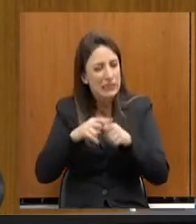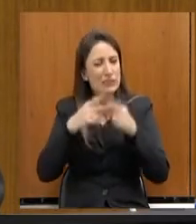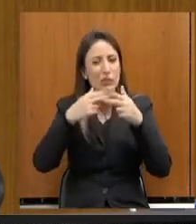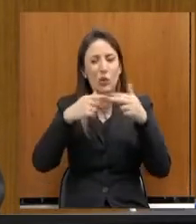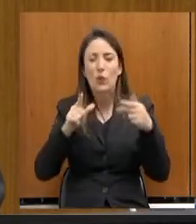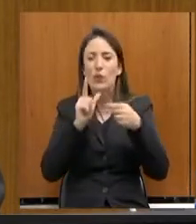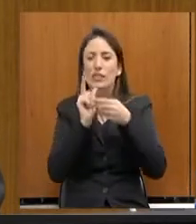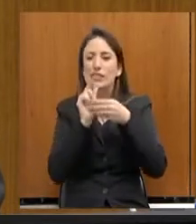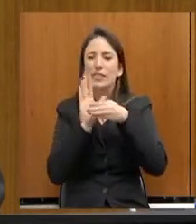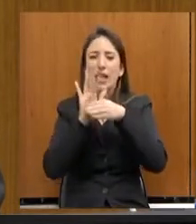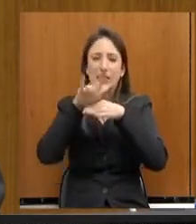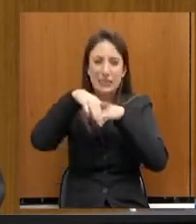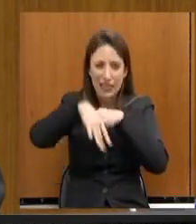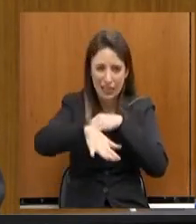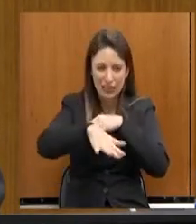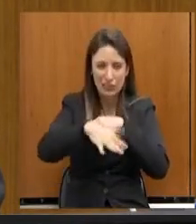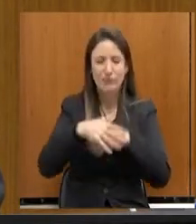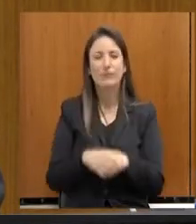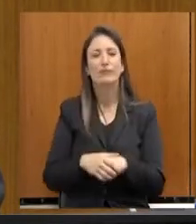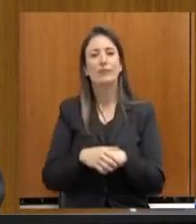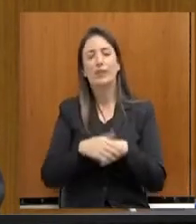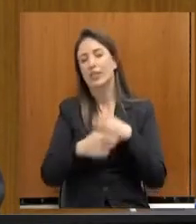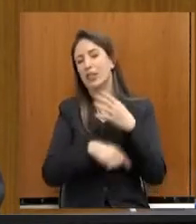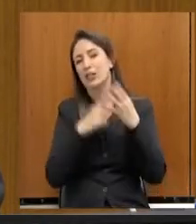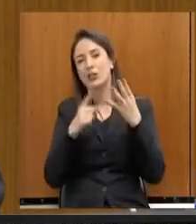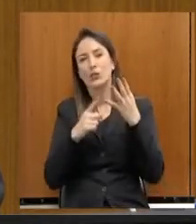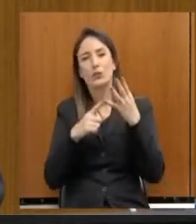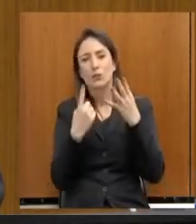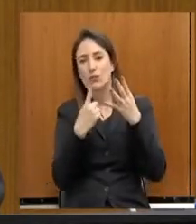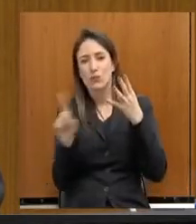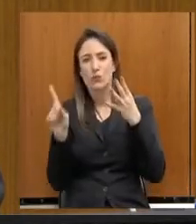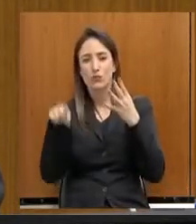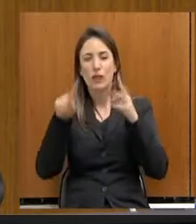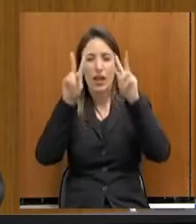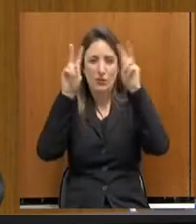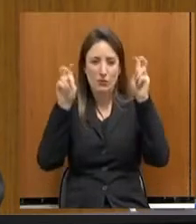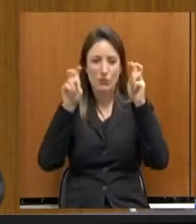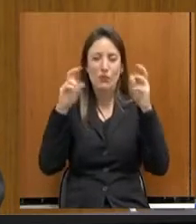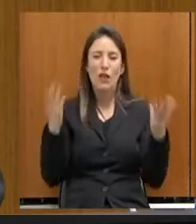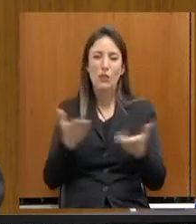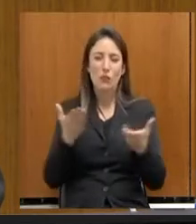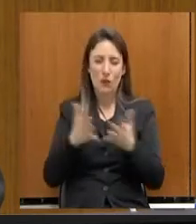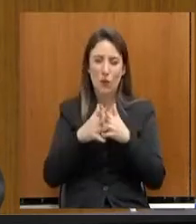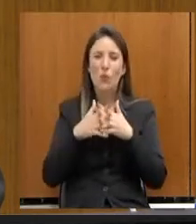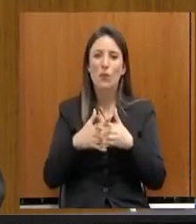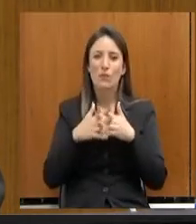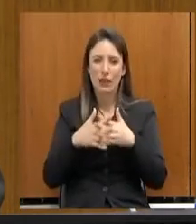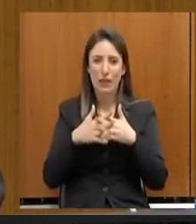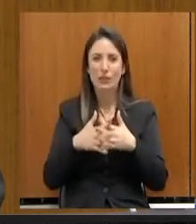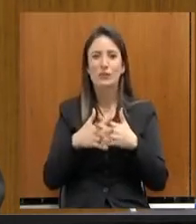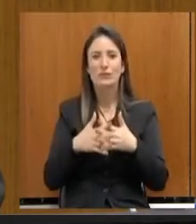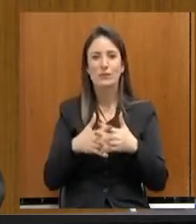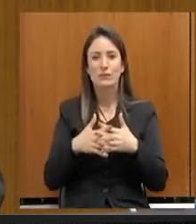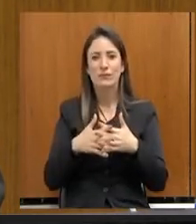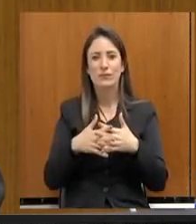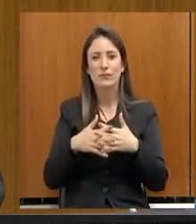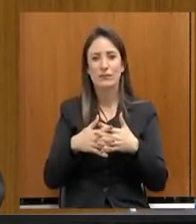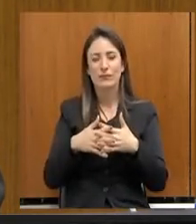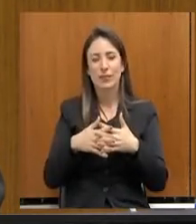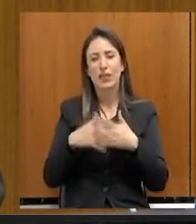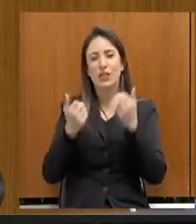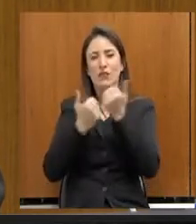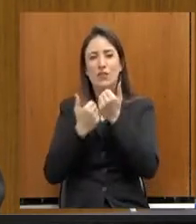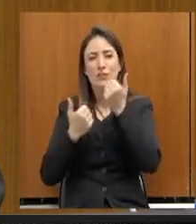e por último é um assunto muito atual e muito complexo em que o nosso colega o nosso